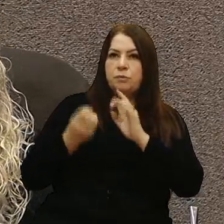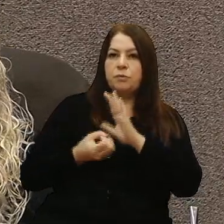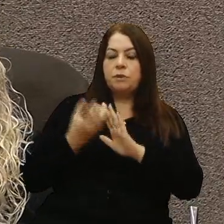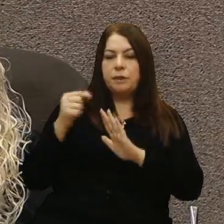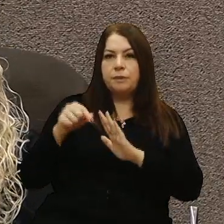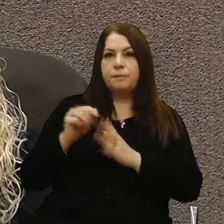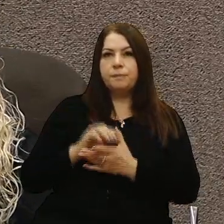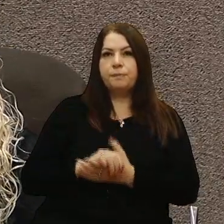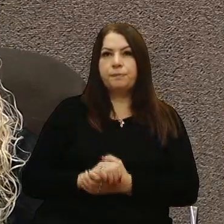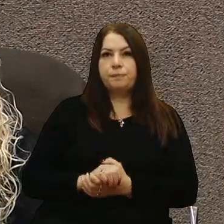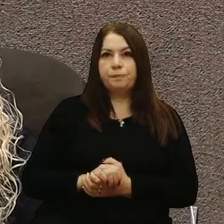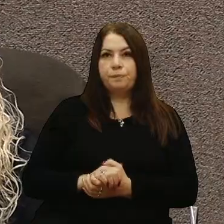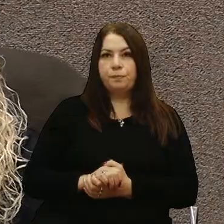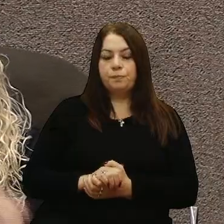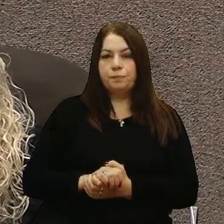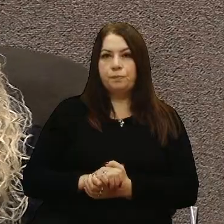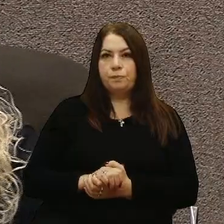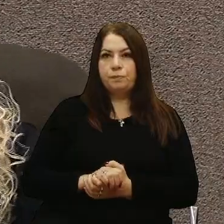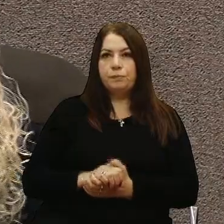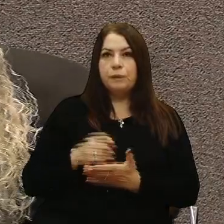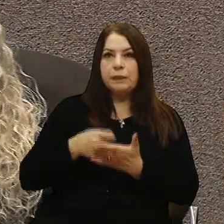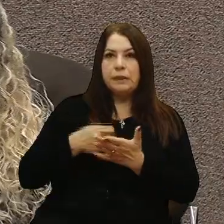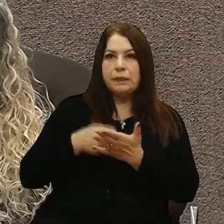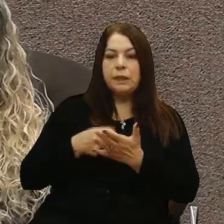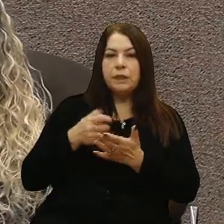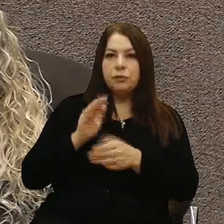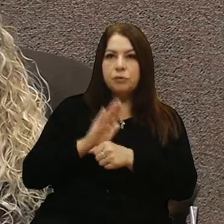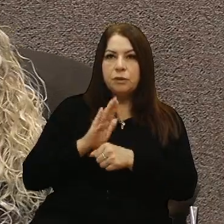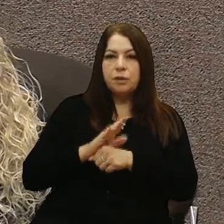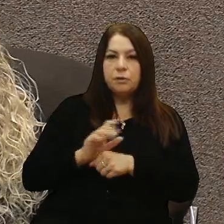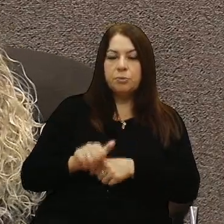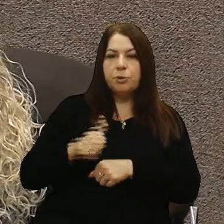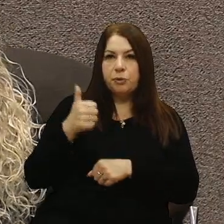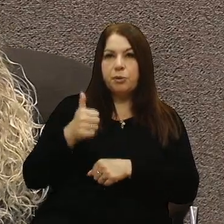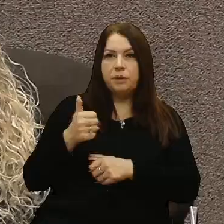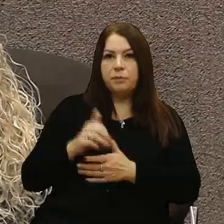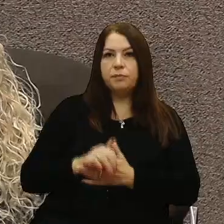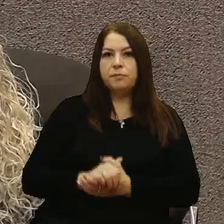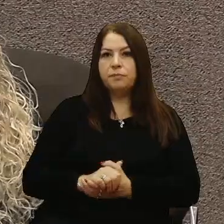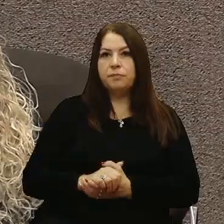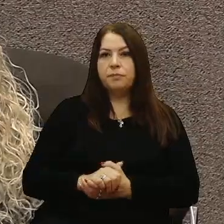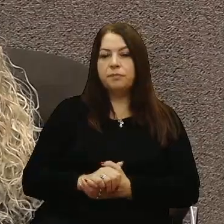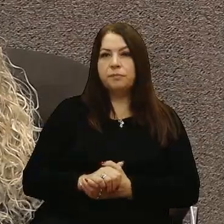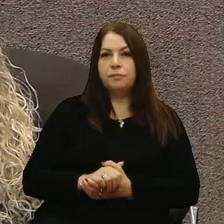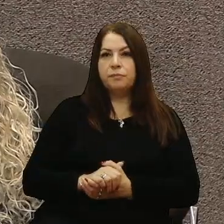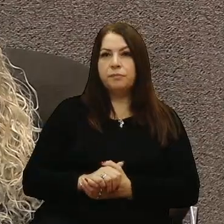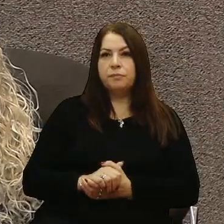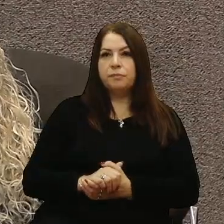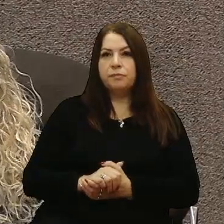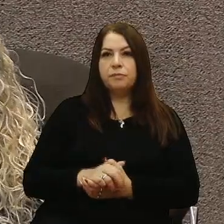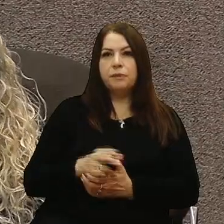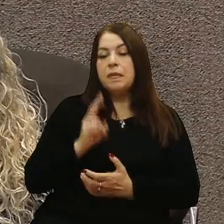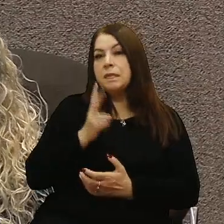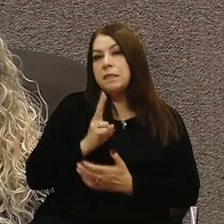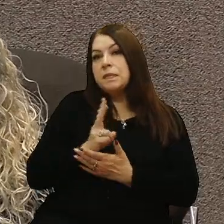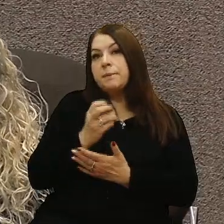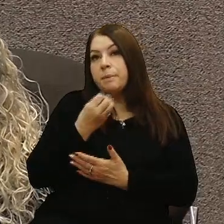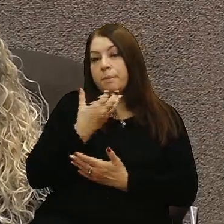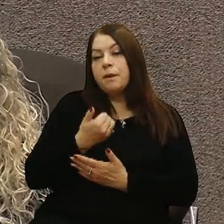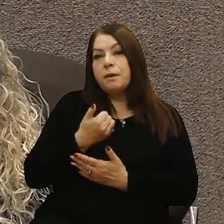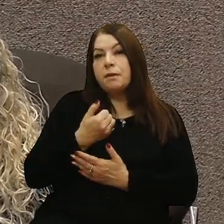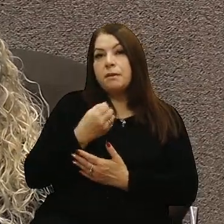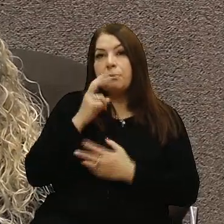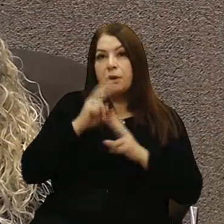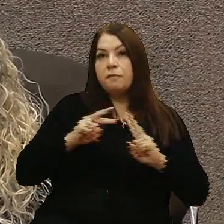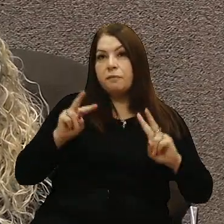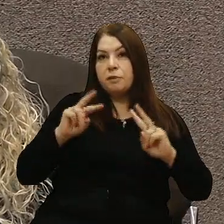crie para tentar ajudar, para tentar melhorar a situação, é sempre benéfico e bem visto